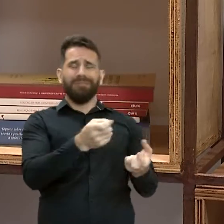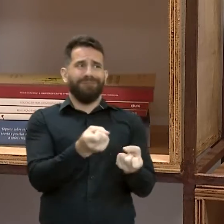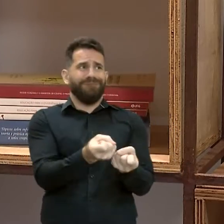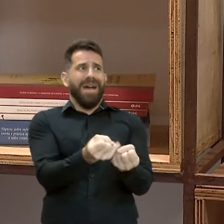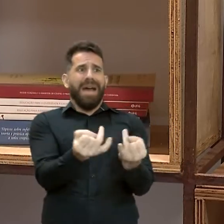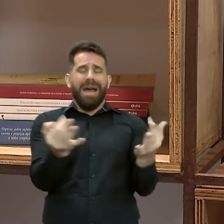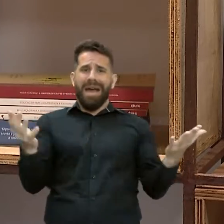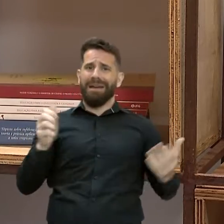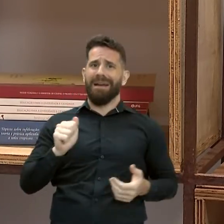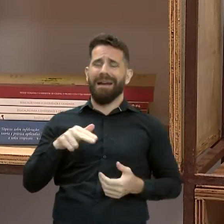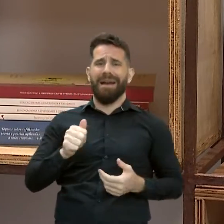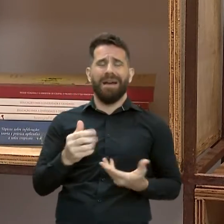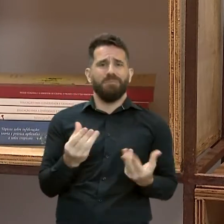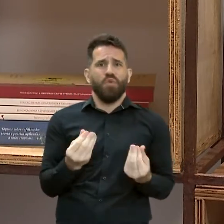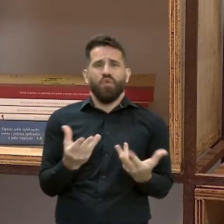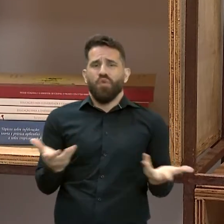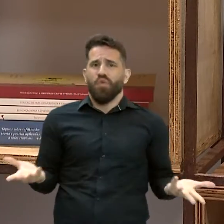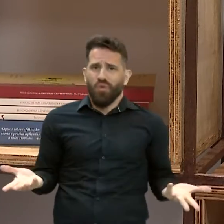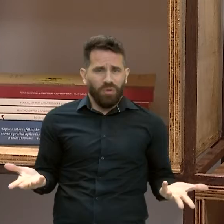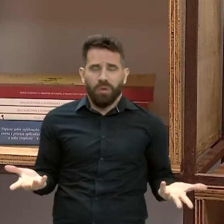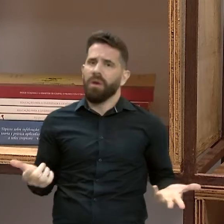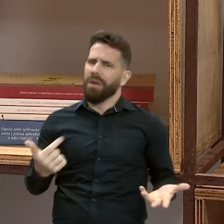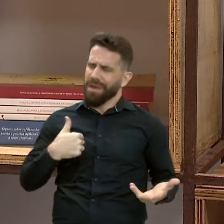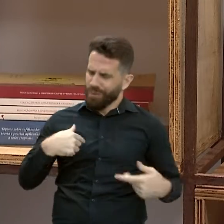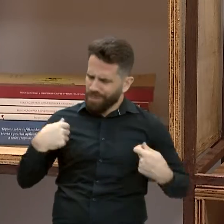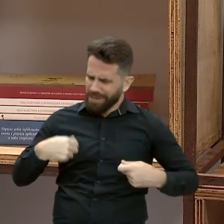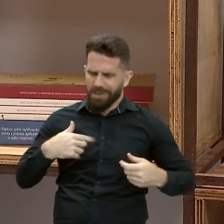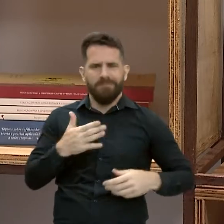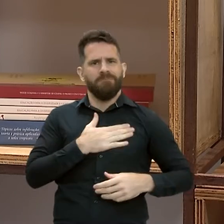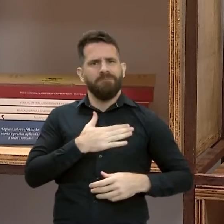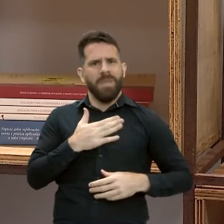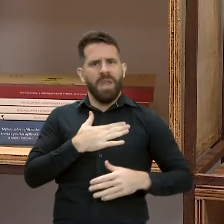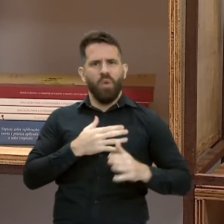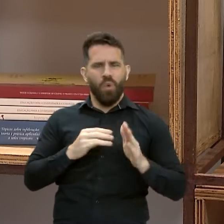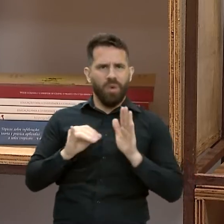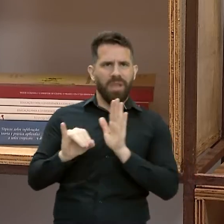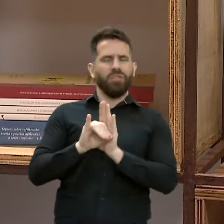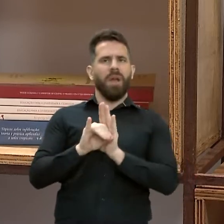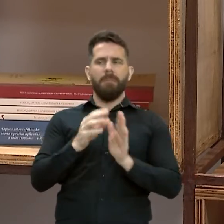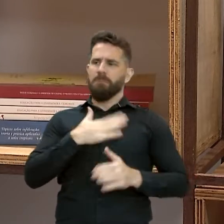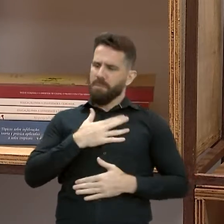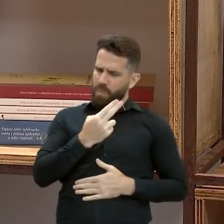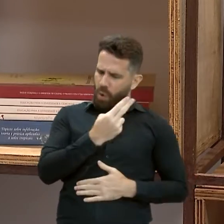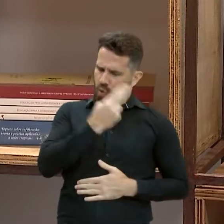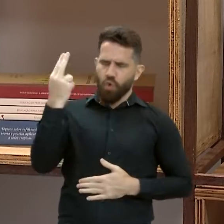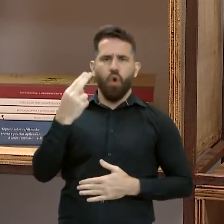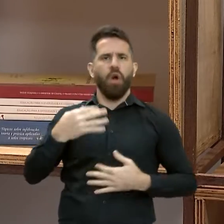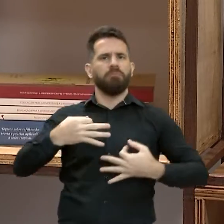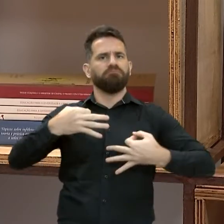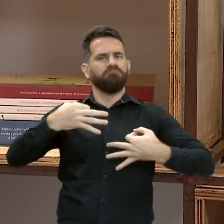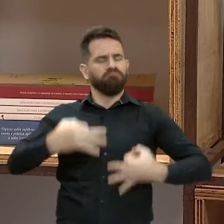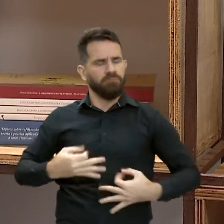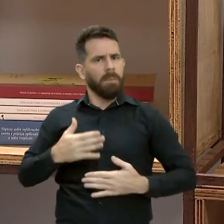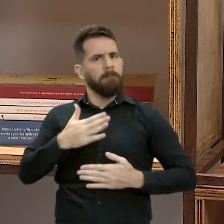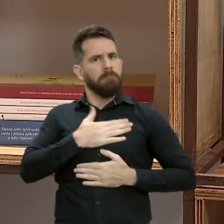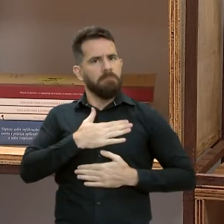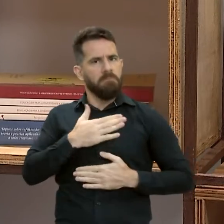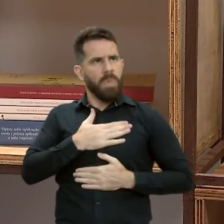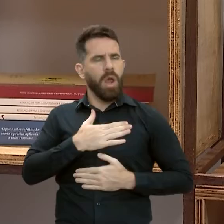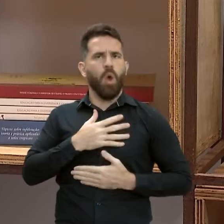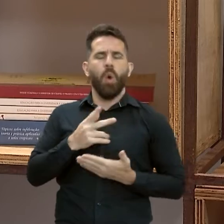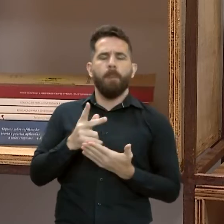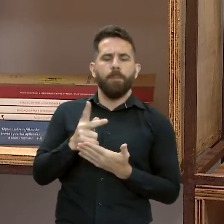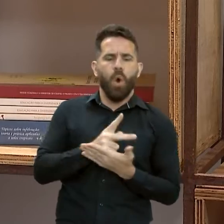minha identidade, né, criar o meu nome de escritora, de poetisa,